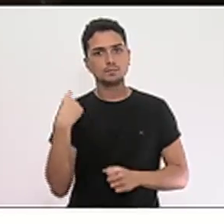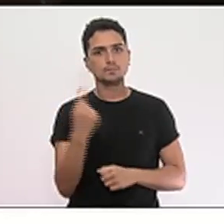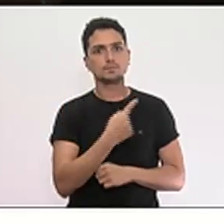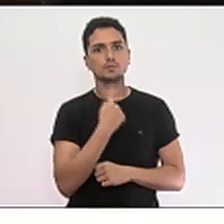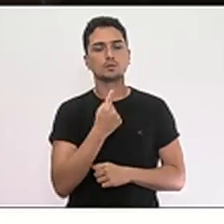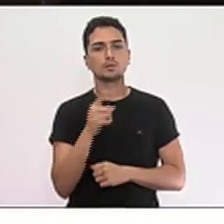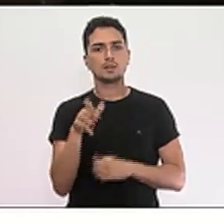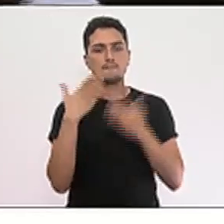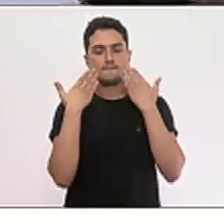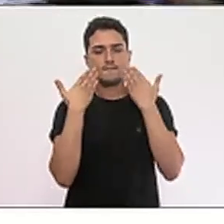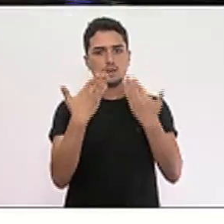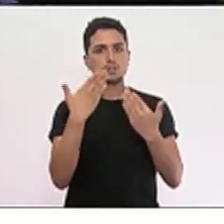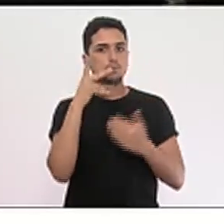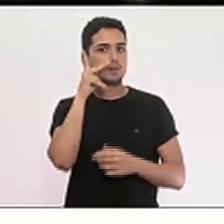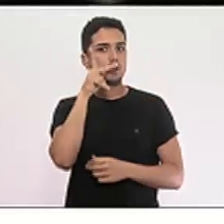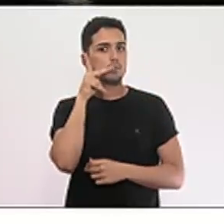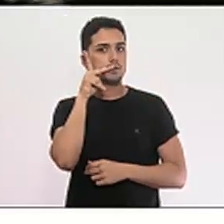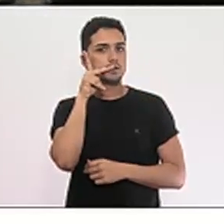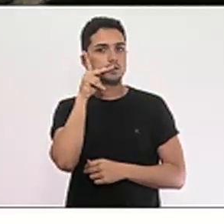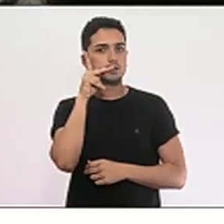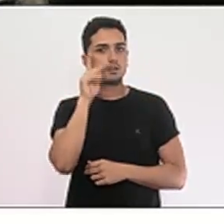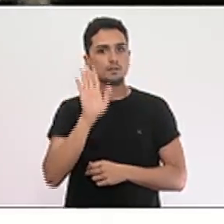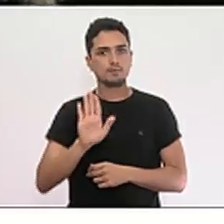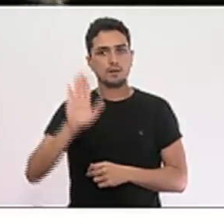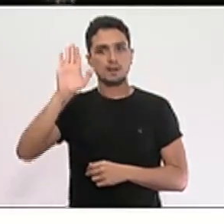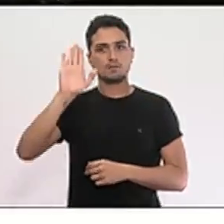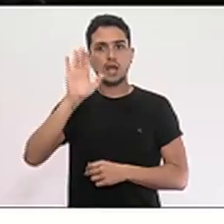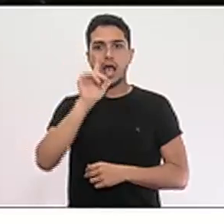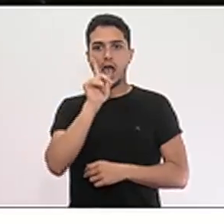Frente Parlamentar em favor da água pública.